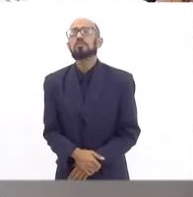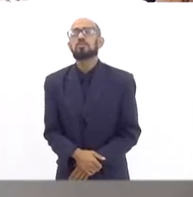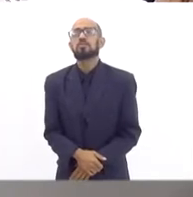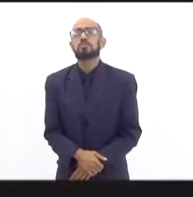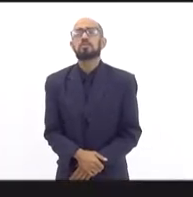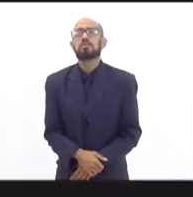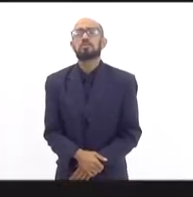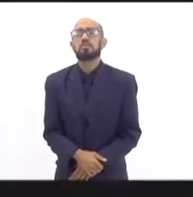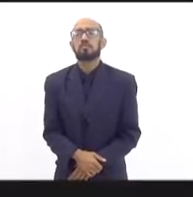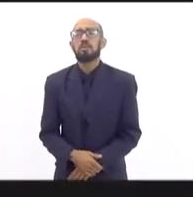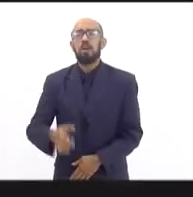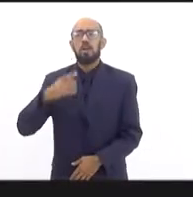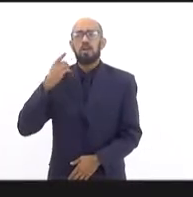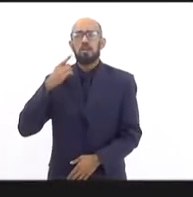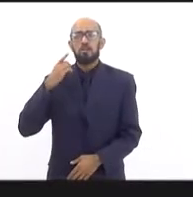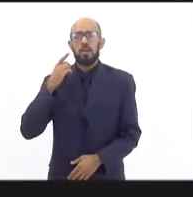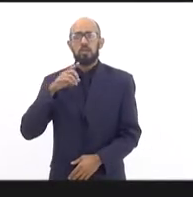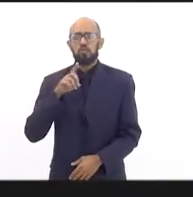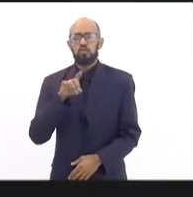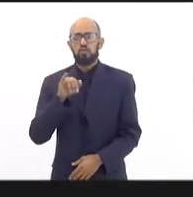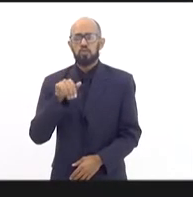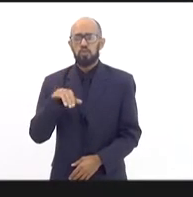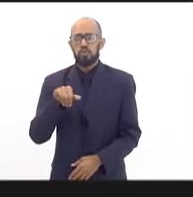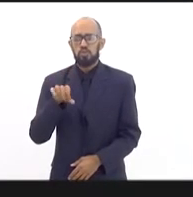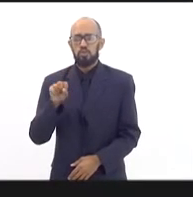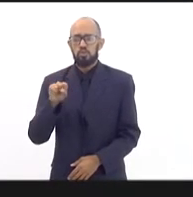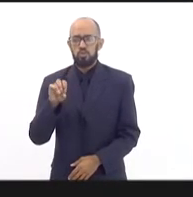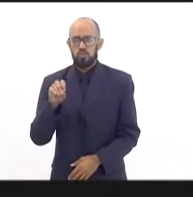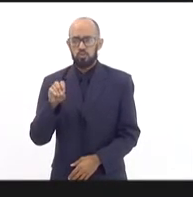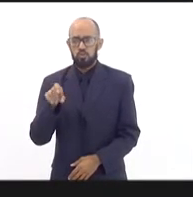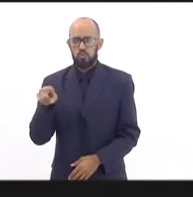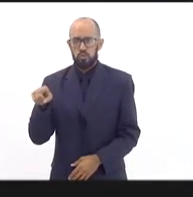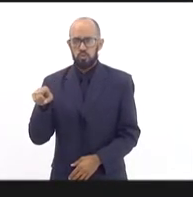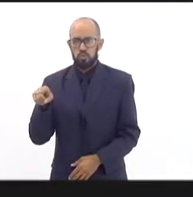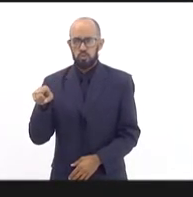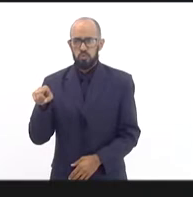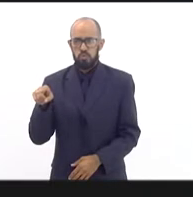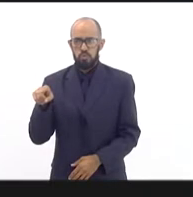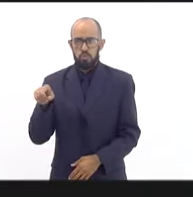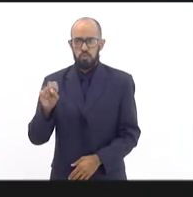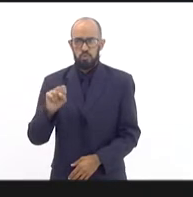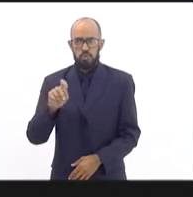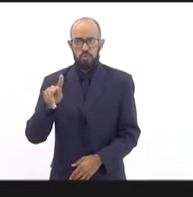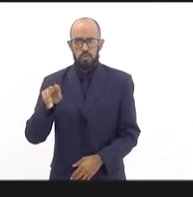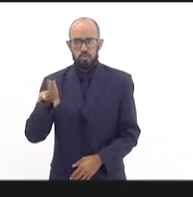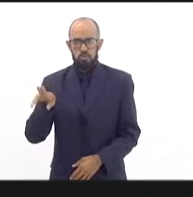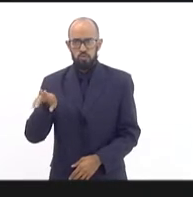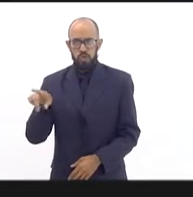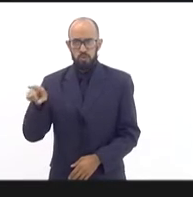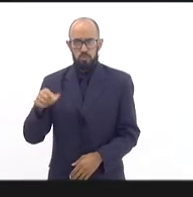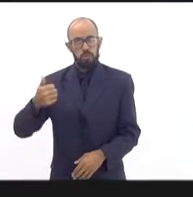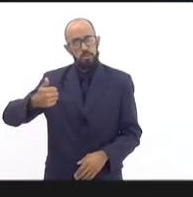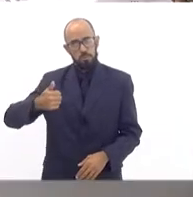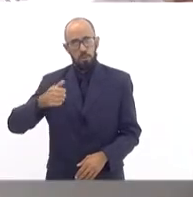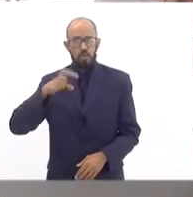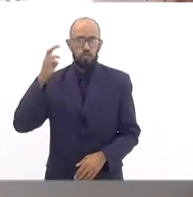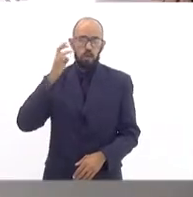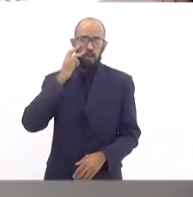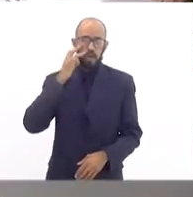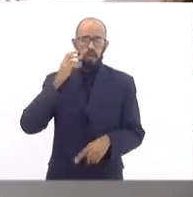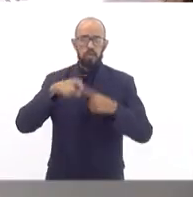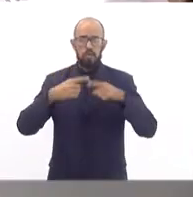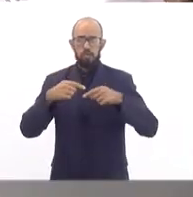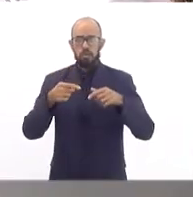Sim? É para falar sobre a questão do usuário, sim? Correto, Dionísio? Então, vou passar para o deputado Valdec, depois vou fazer